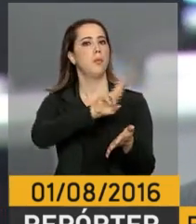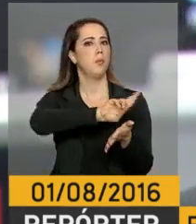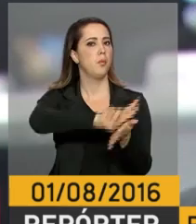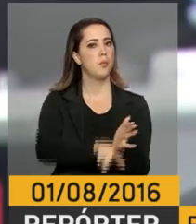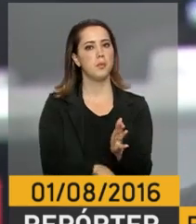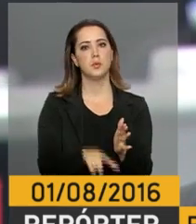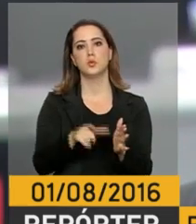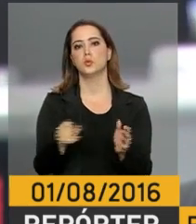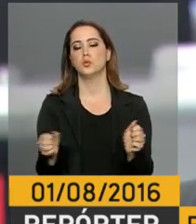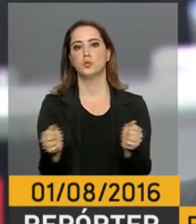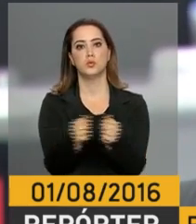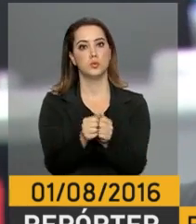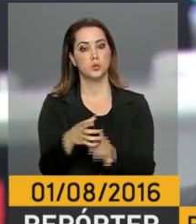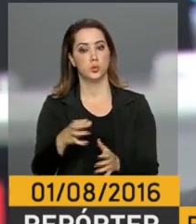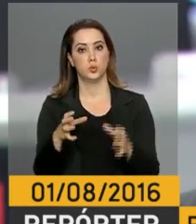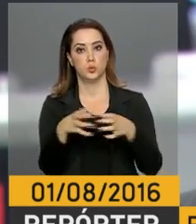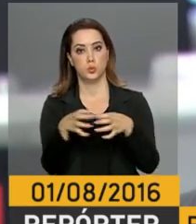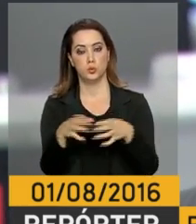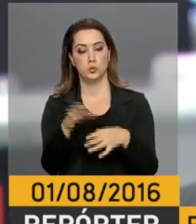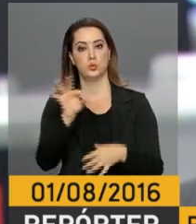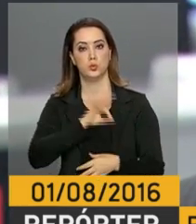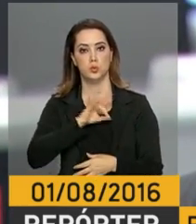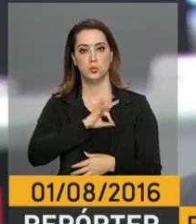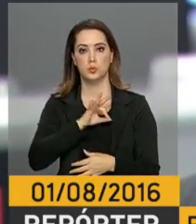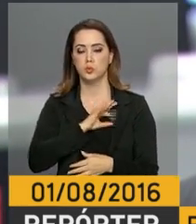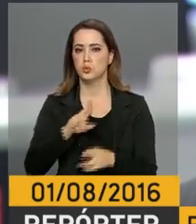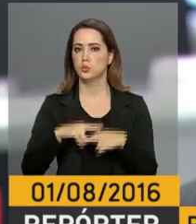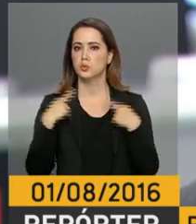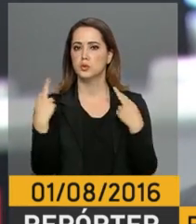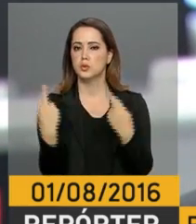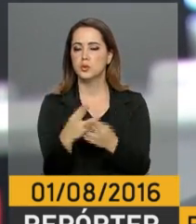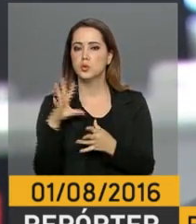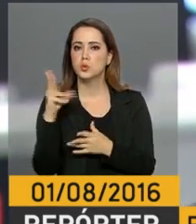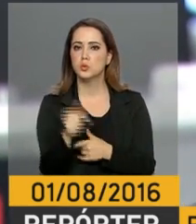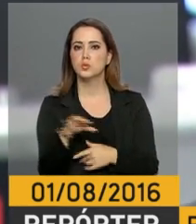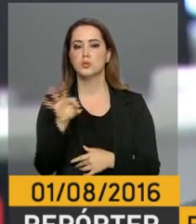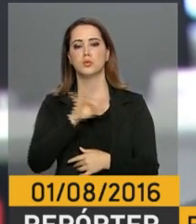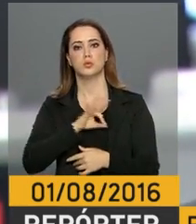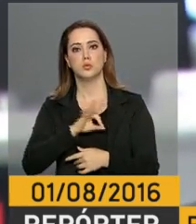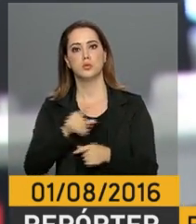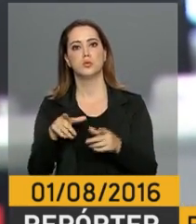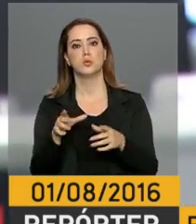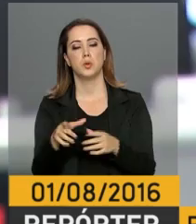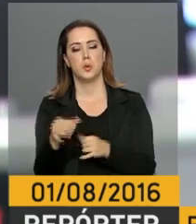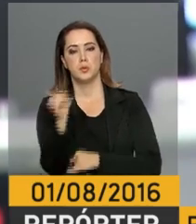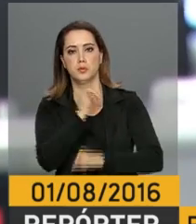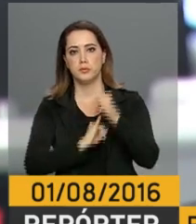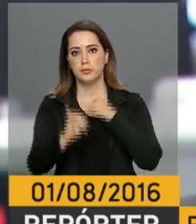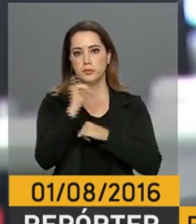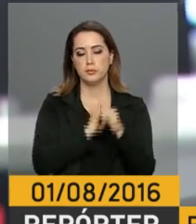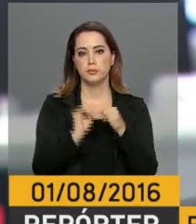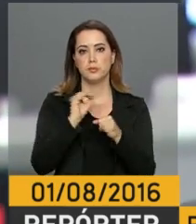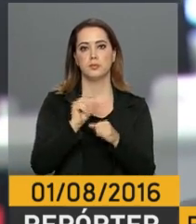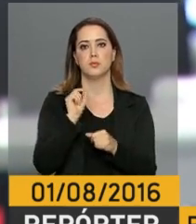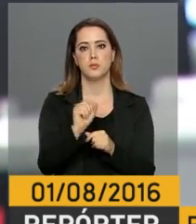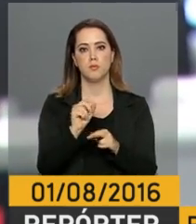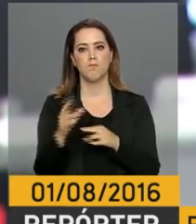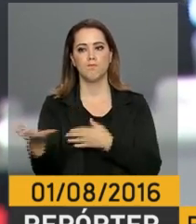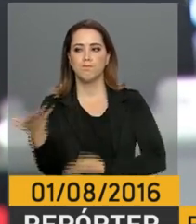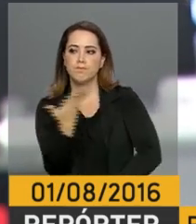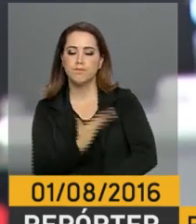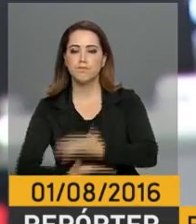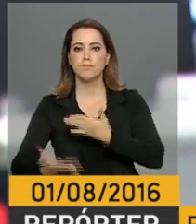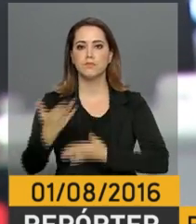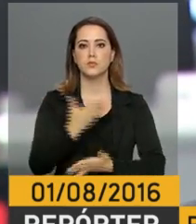seja, reunir todos os países, todos os bancos de dados, banco de informações, é um